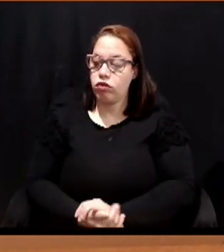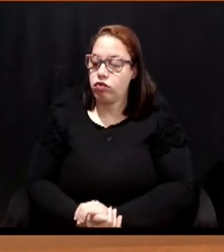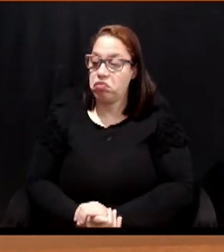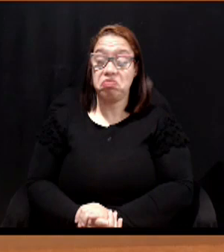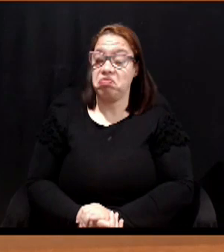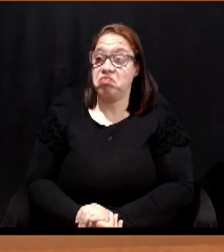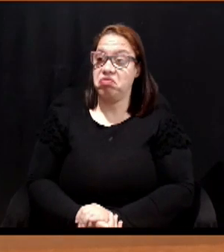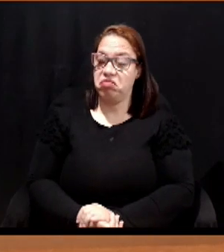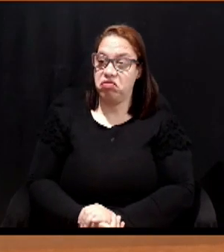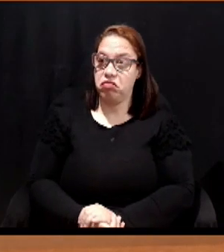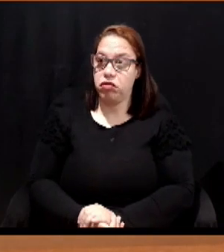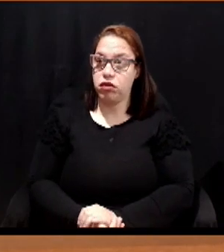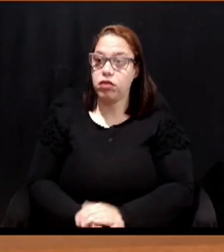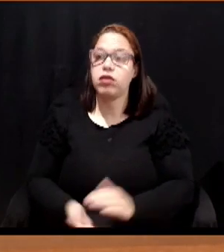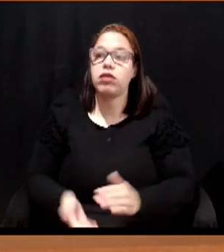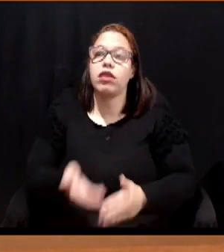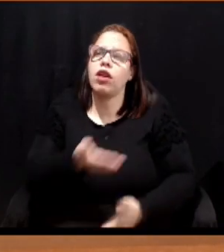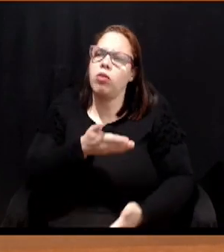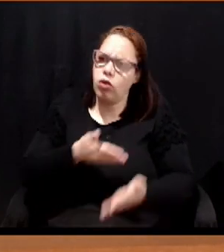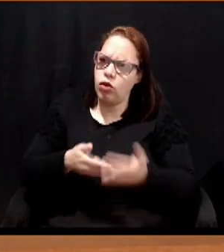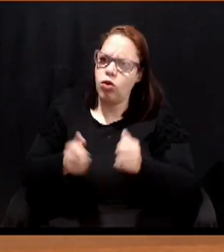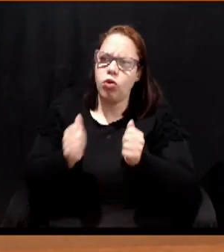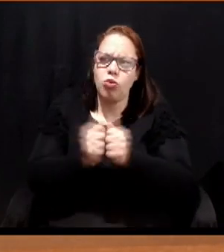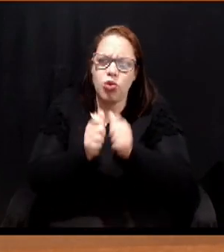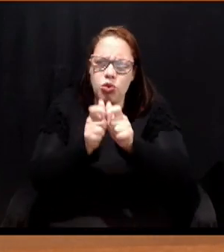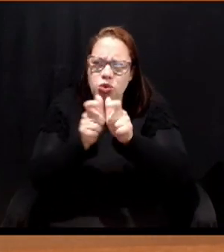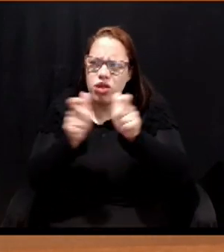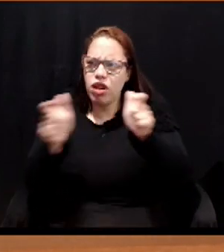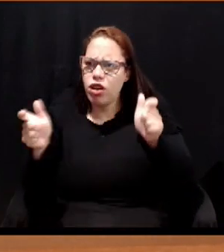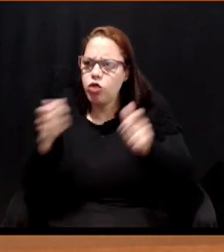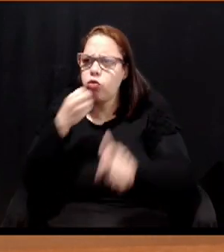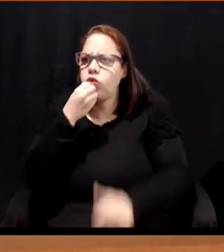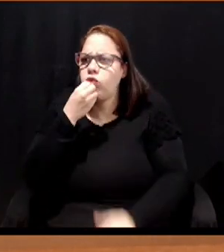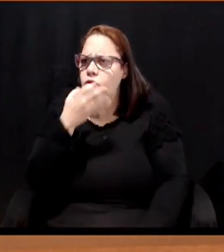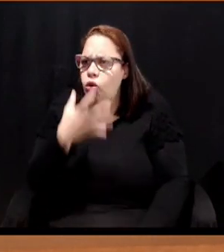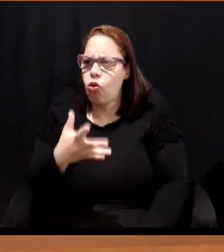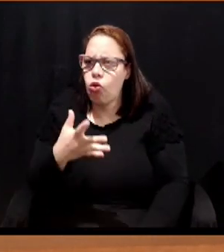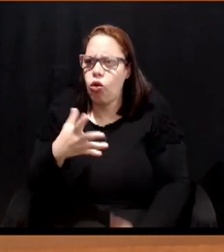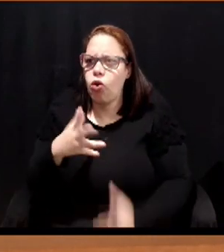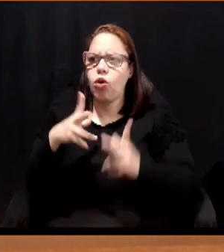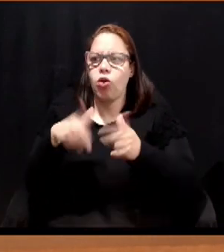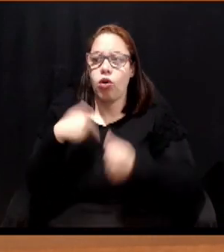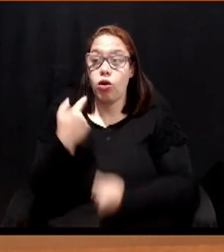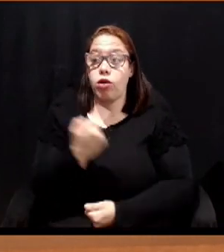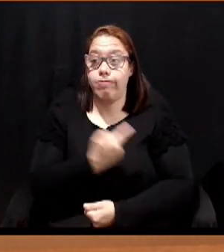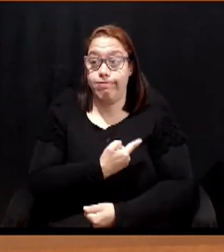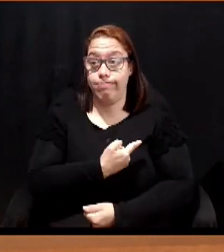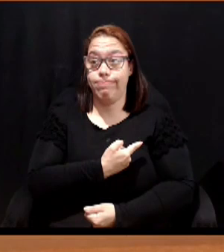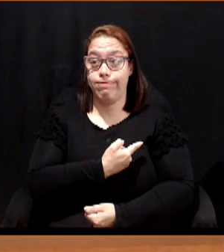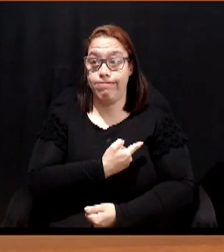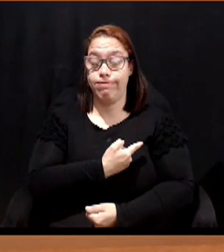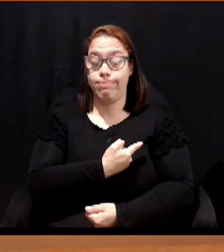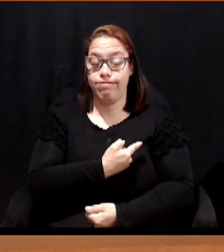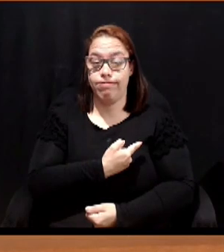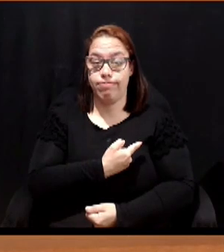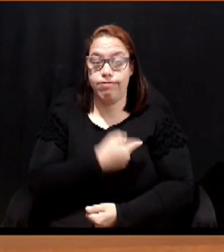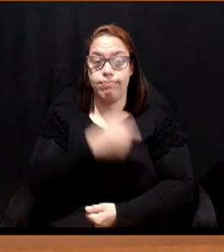haver uma interação muito grande. Isso, toda a nossa diretoria tem esse